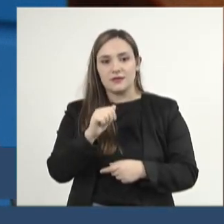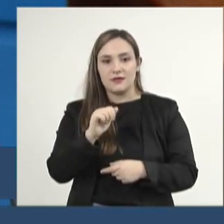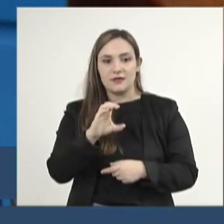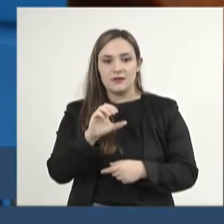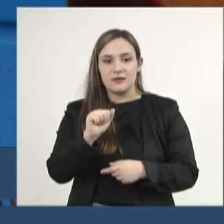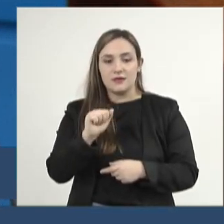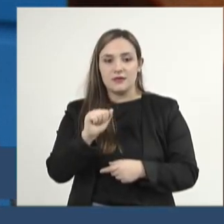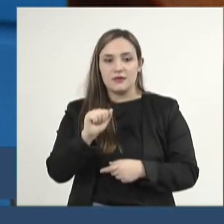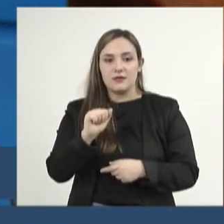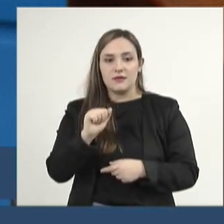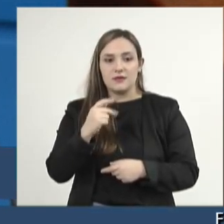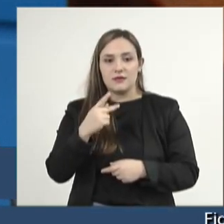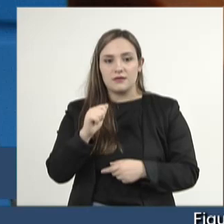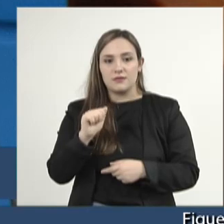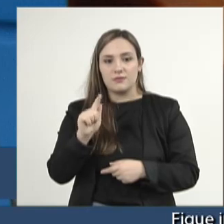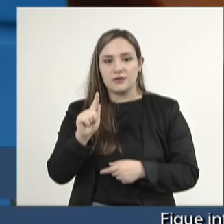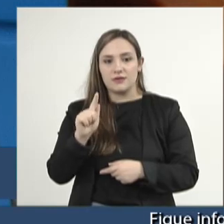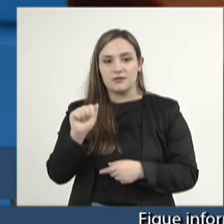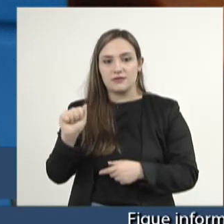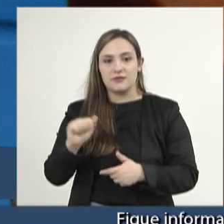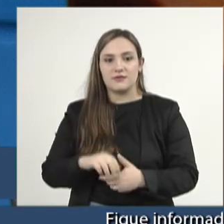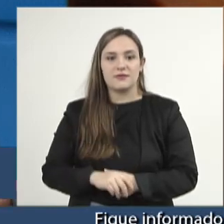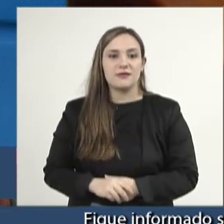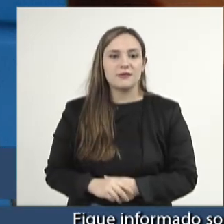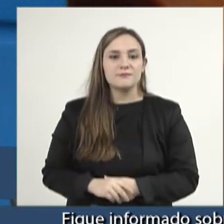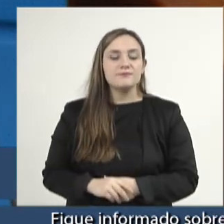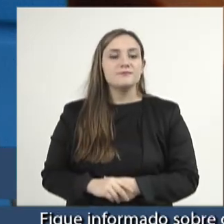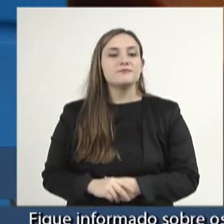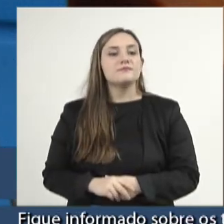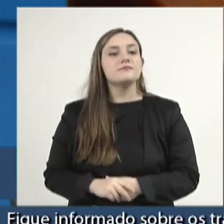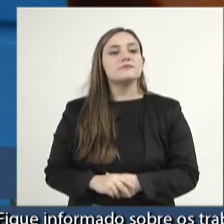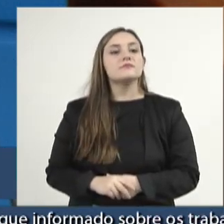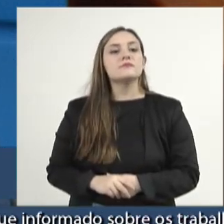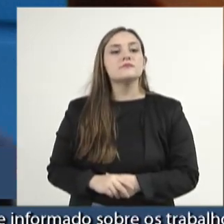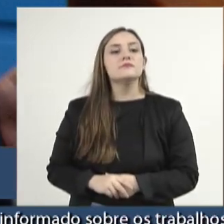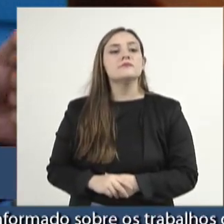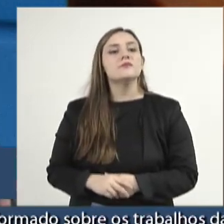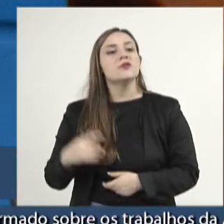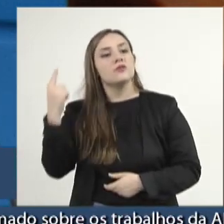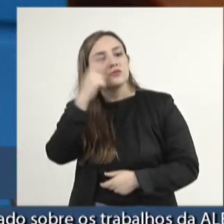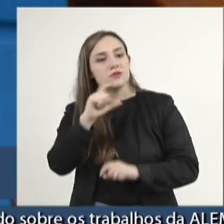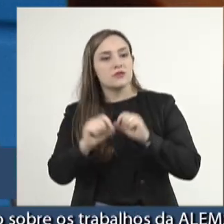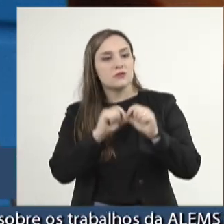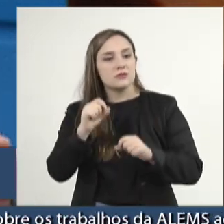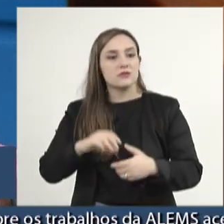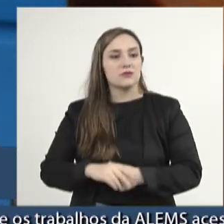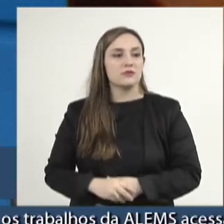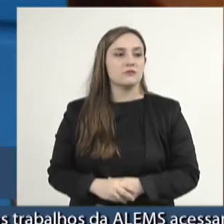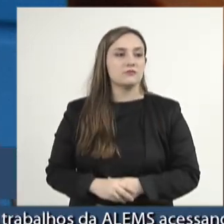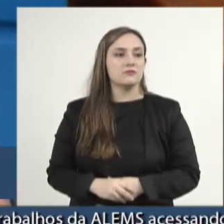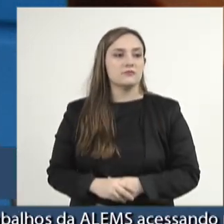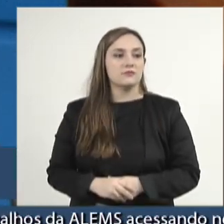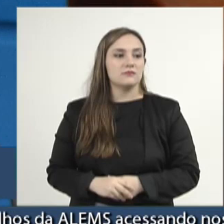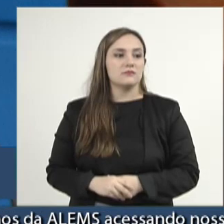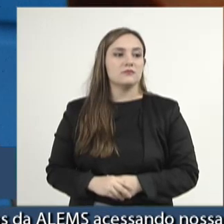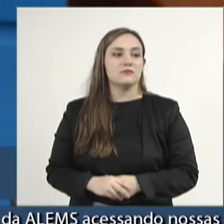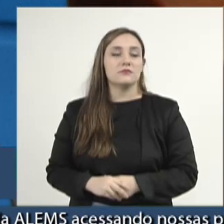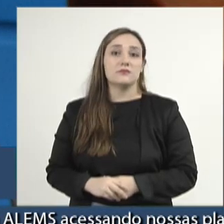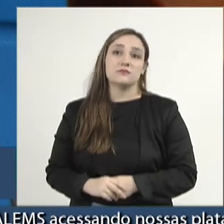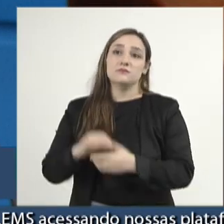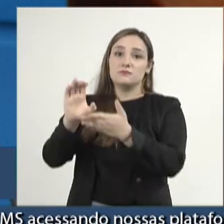da Federação Brasileira têm de obter, para uma operação tal como essa, a garantia do orçamento da